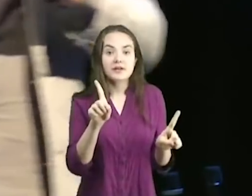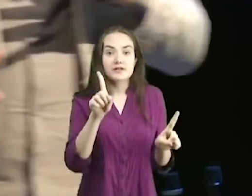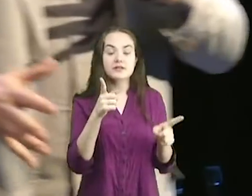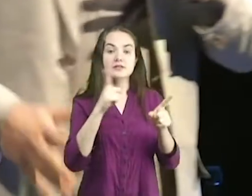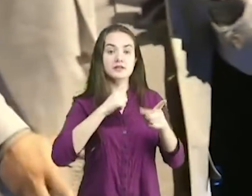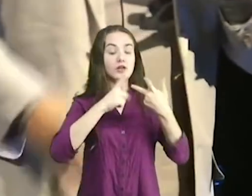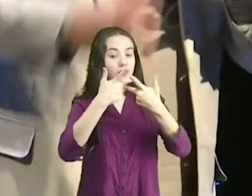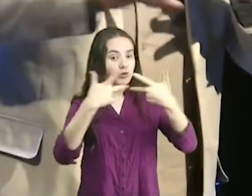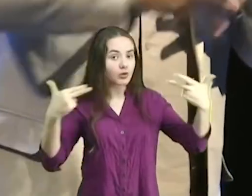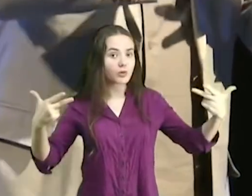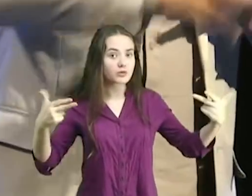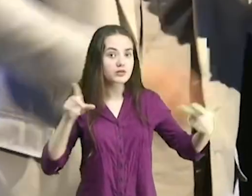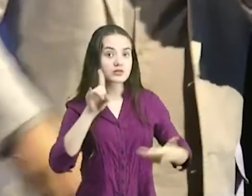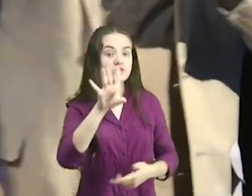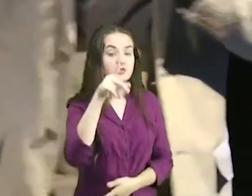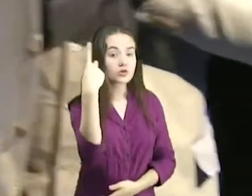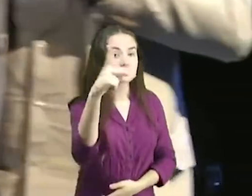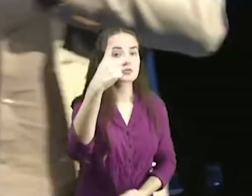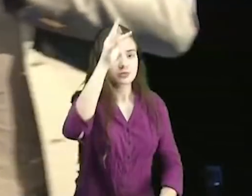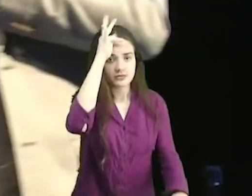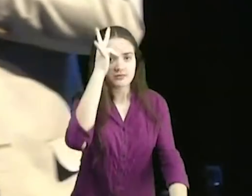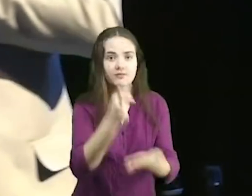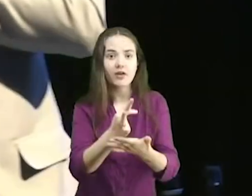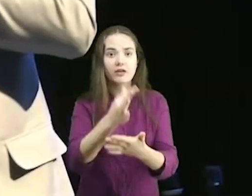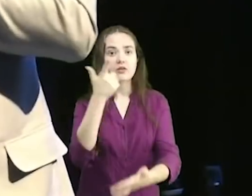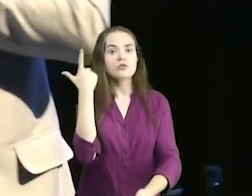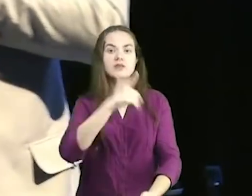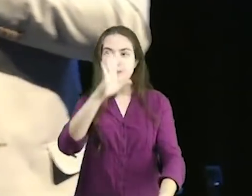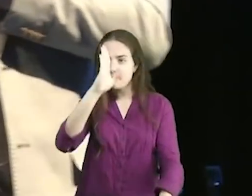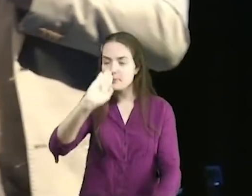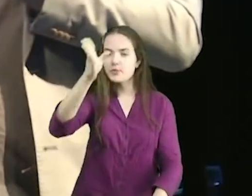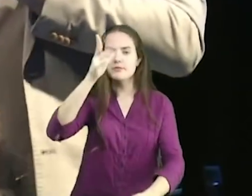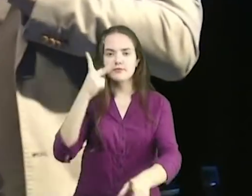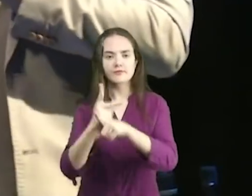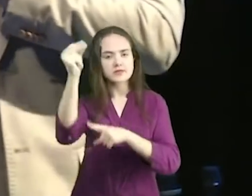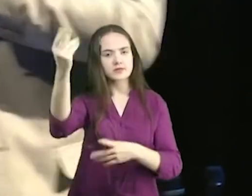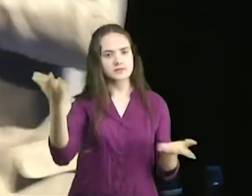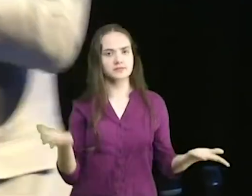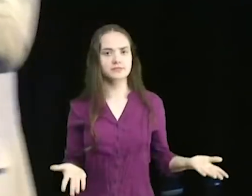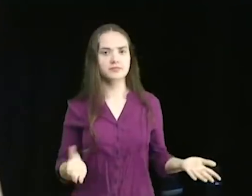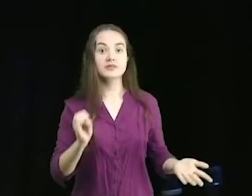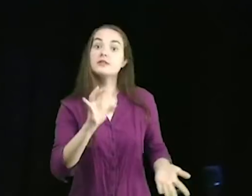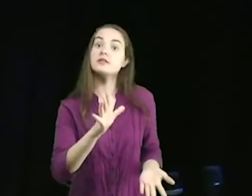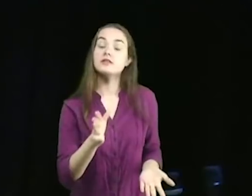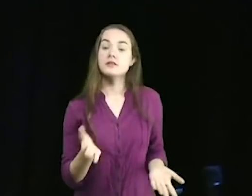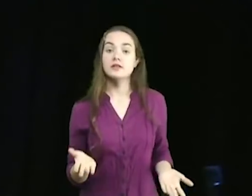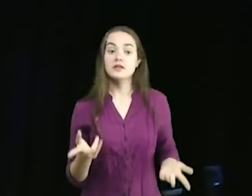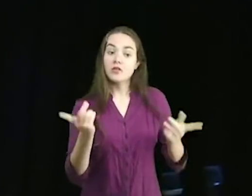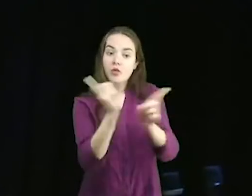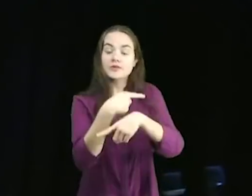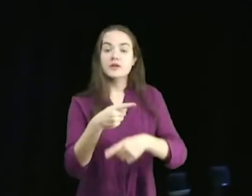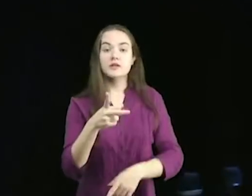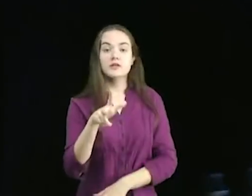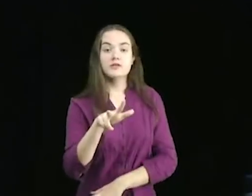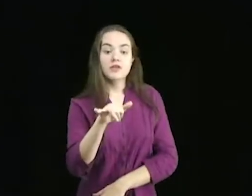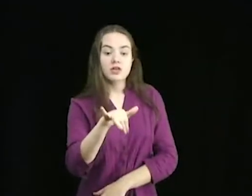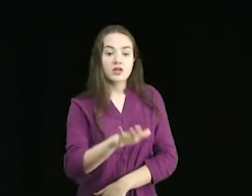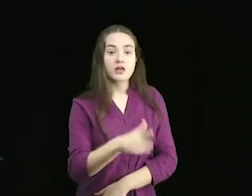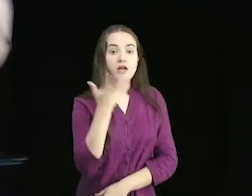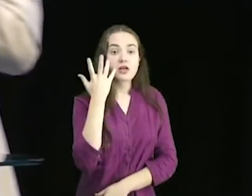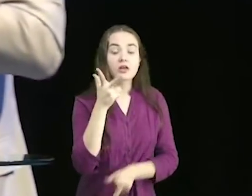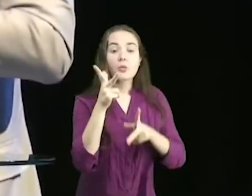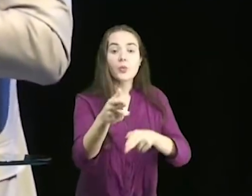gigantes que só a tua fé vai derrubar. Porque senão nós vamos criar aqui um monte de crianças que são